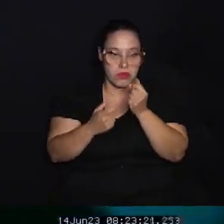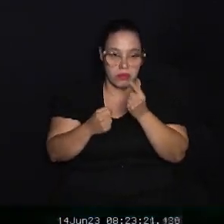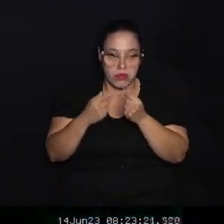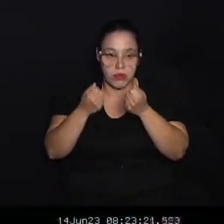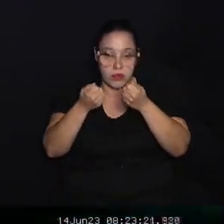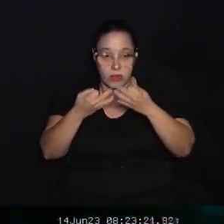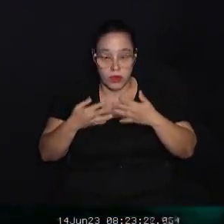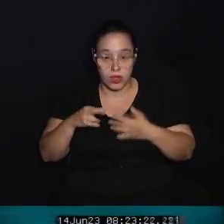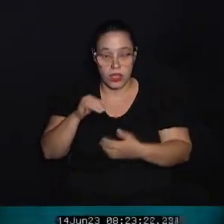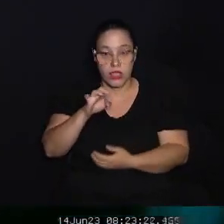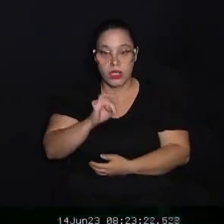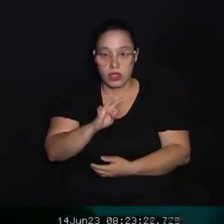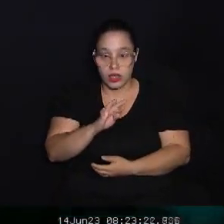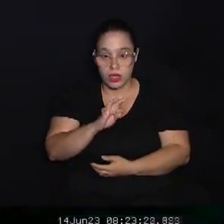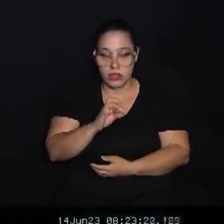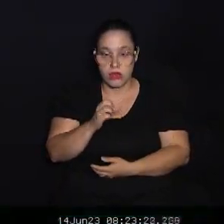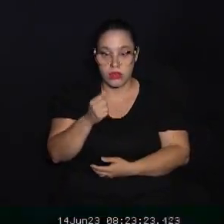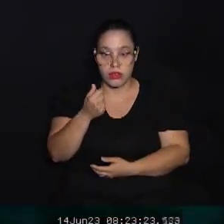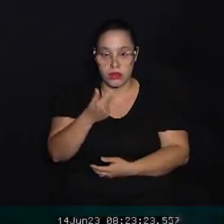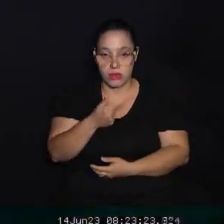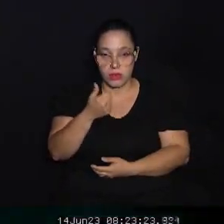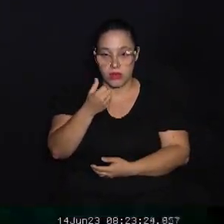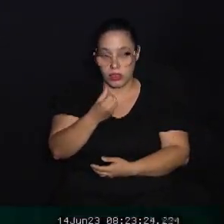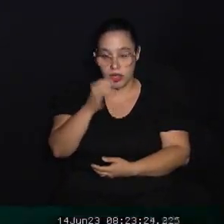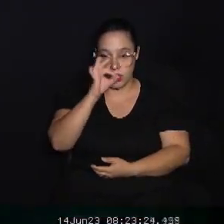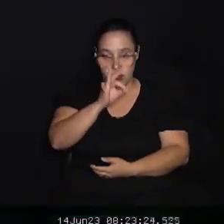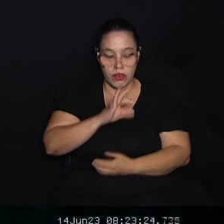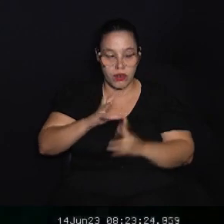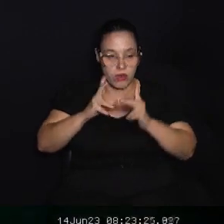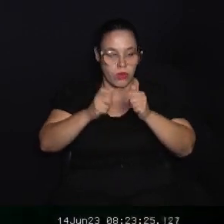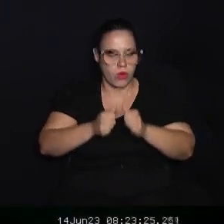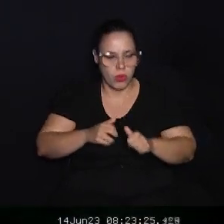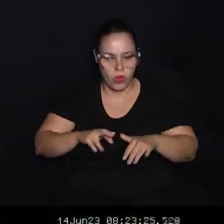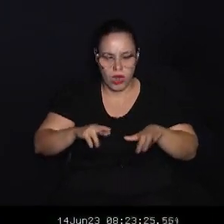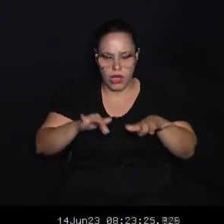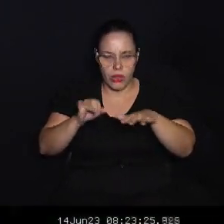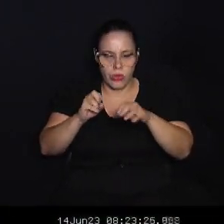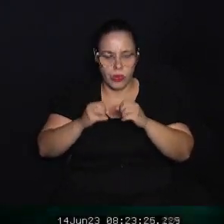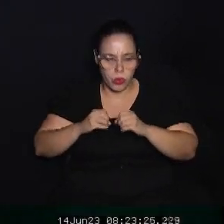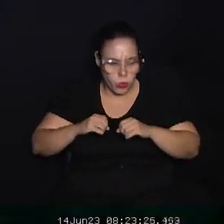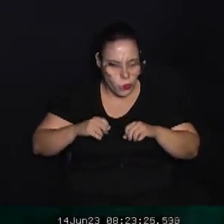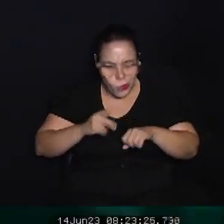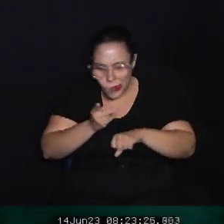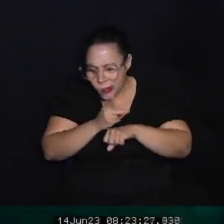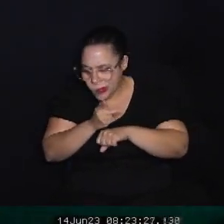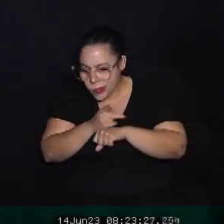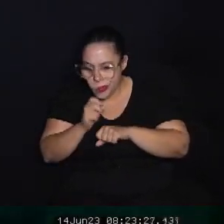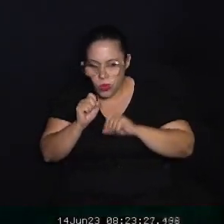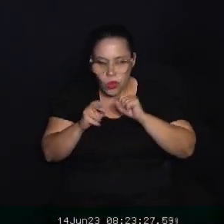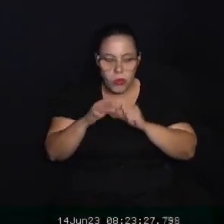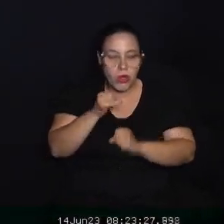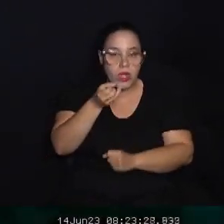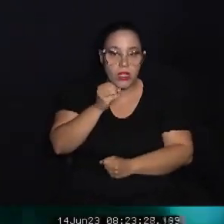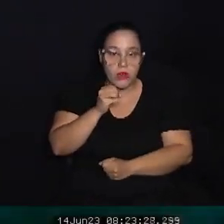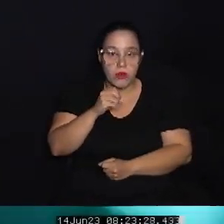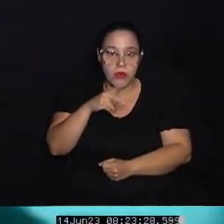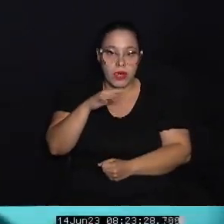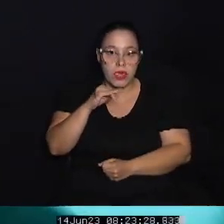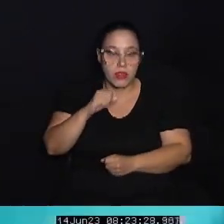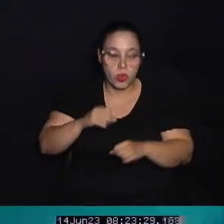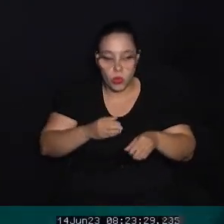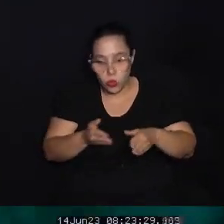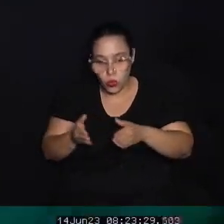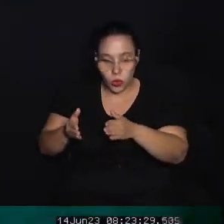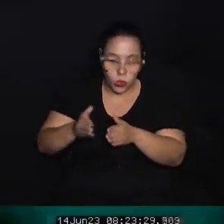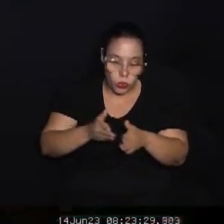embarcações. De acordo com informações da revista Nature, apenas 26% de todo o leito marinho já foi explorado. Como os